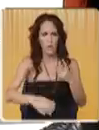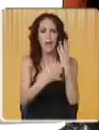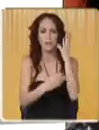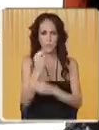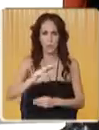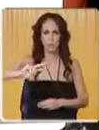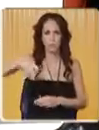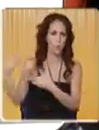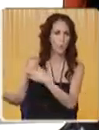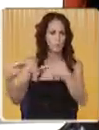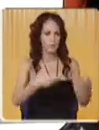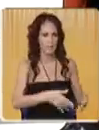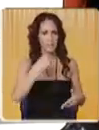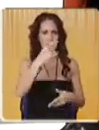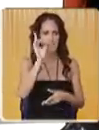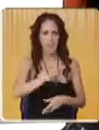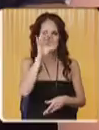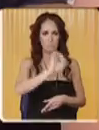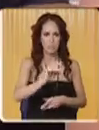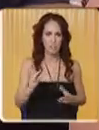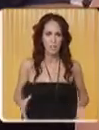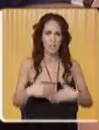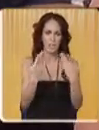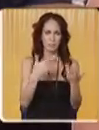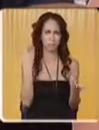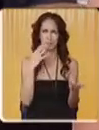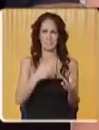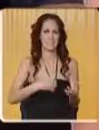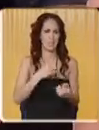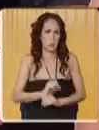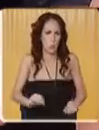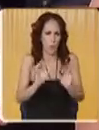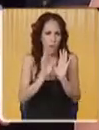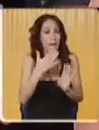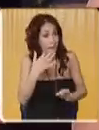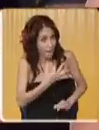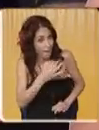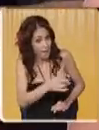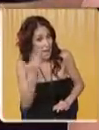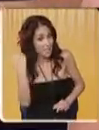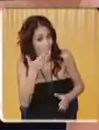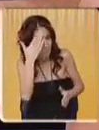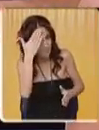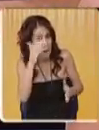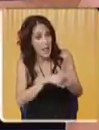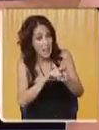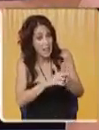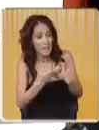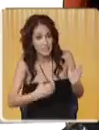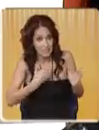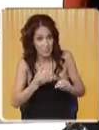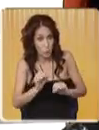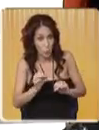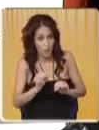advogado, são nossos convidados. Dizia a ministra, era um absurdo. E era aquilo que estava previsto na lei? Na